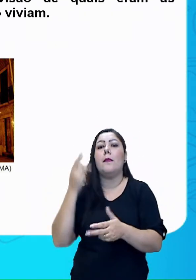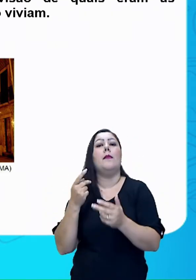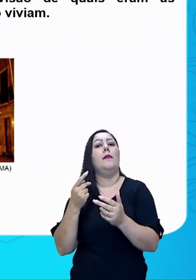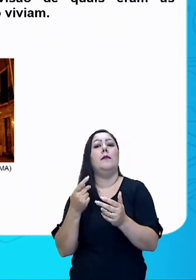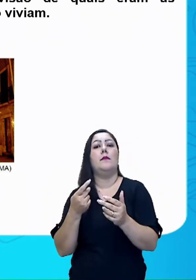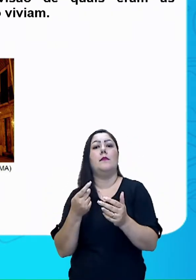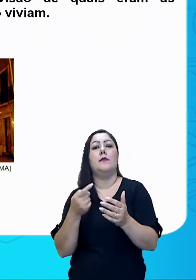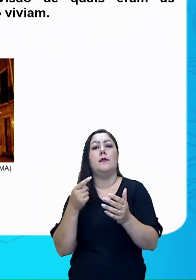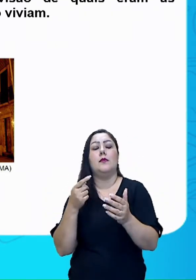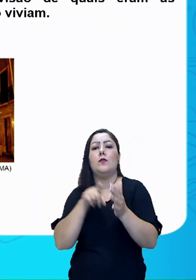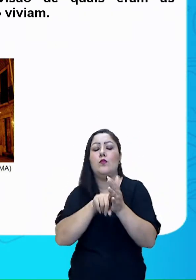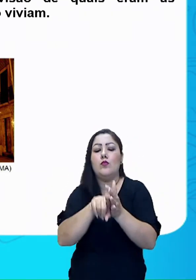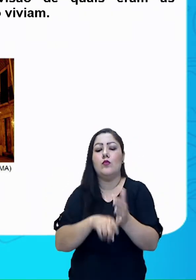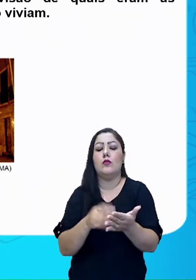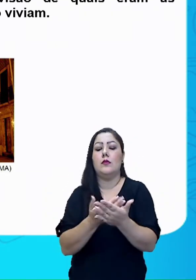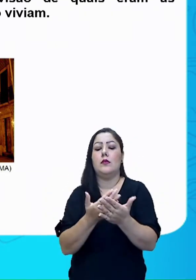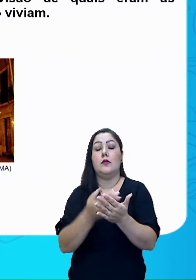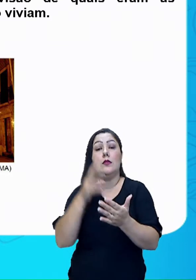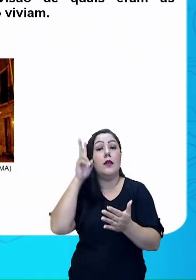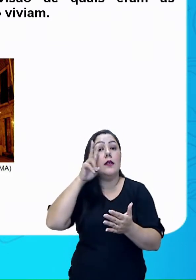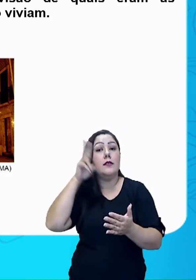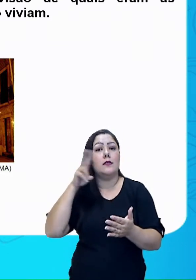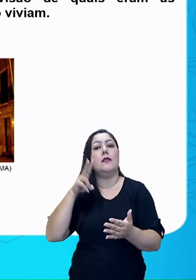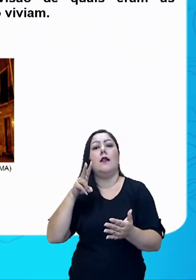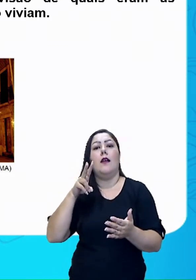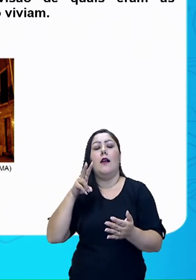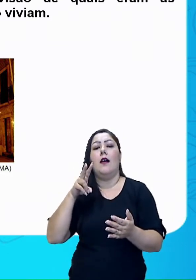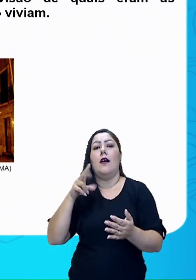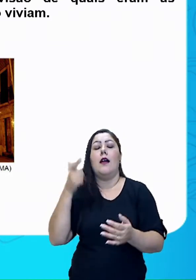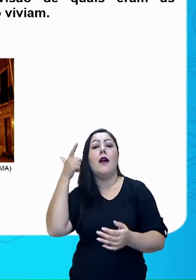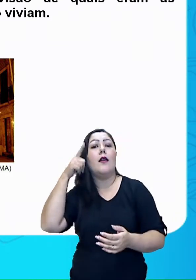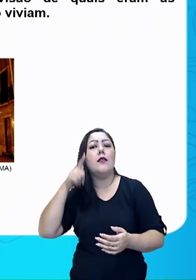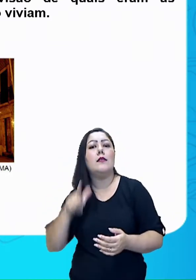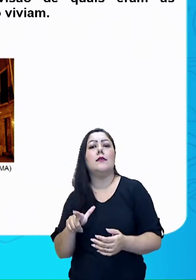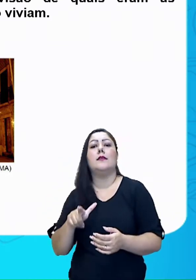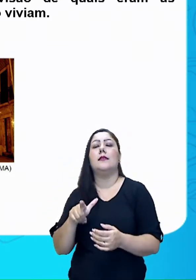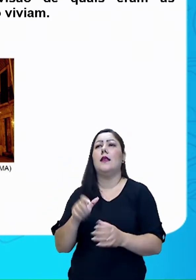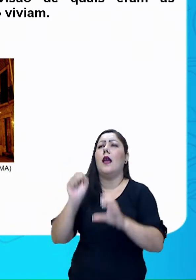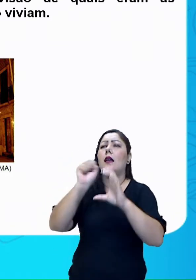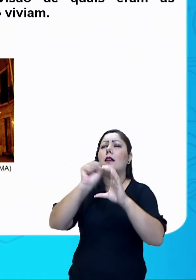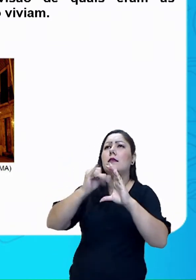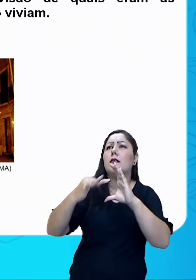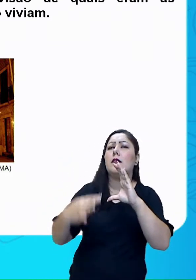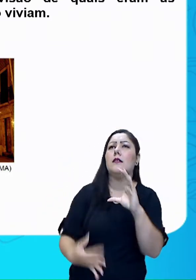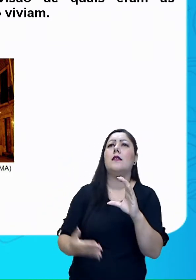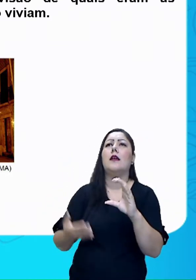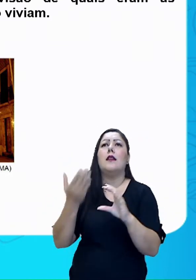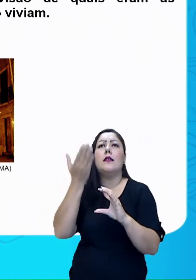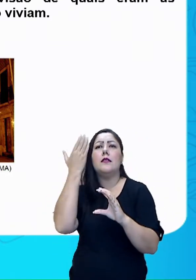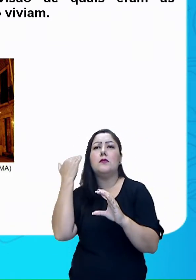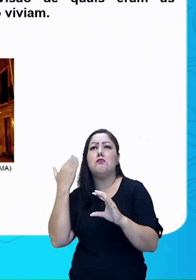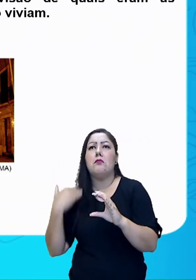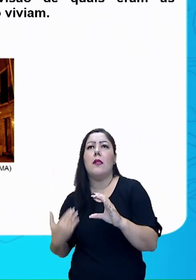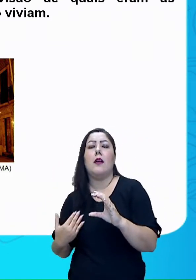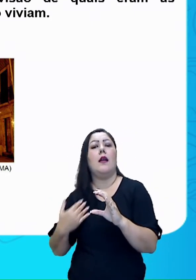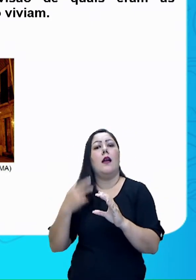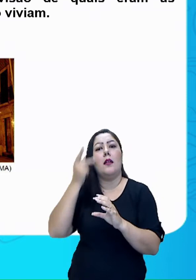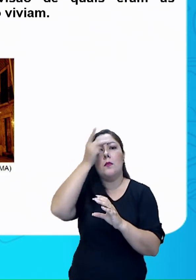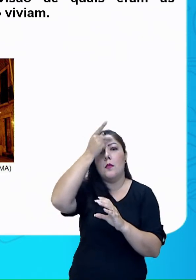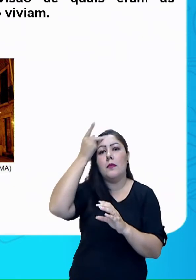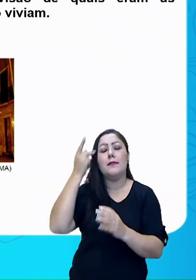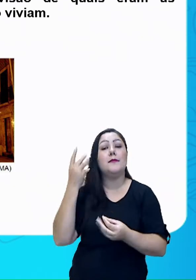de quais eram as características daquela época, das pessoas e de como viviam.